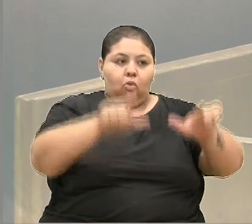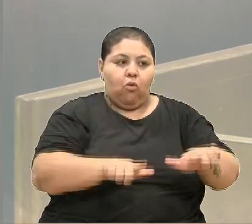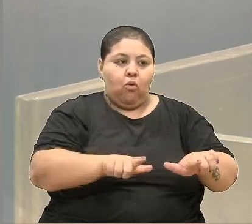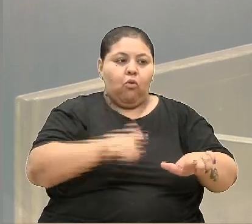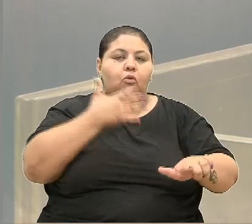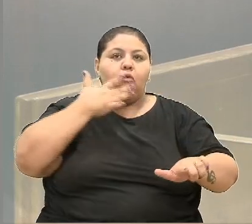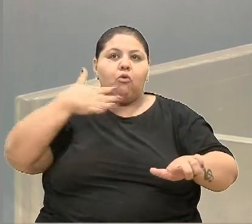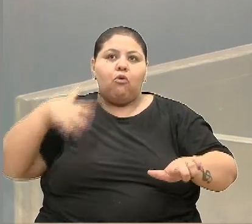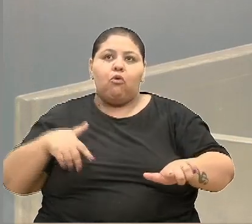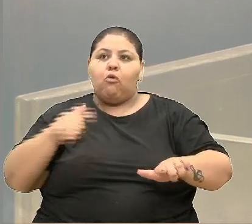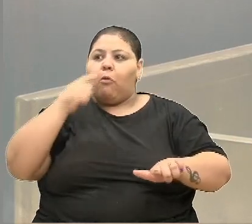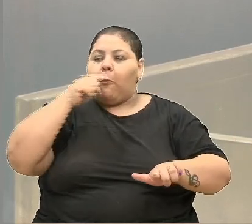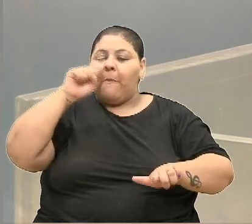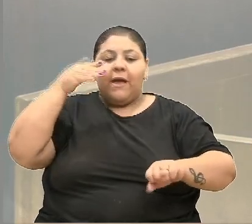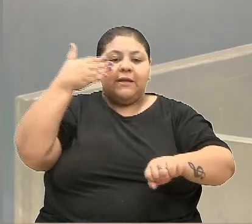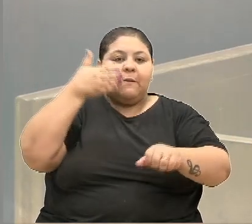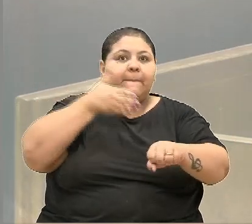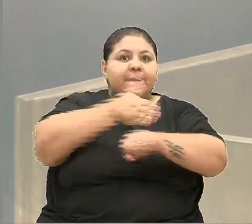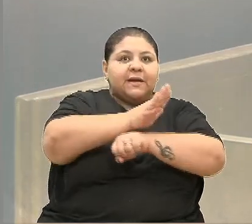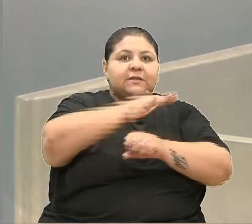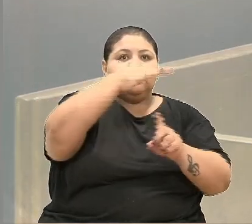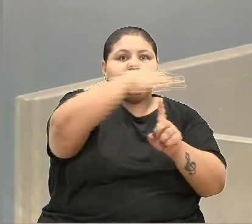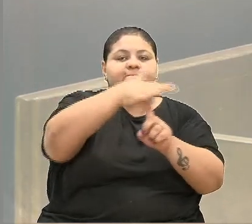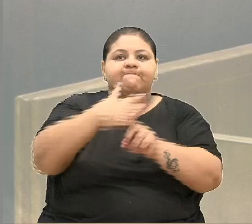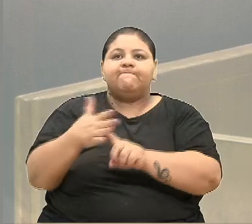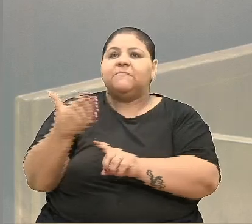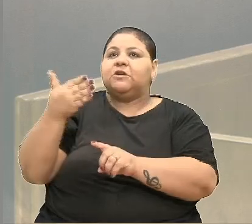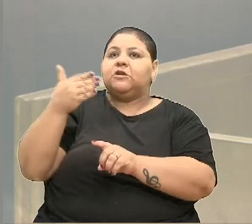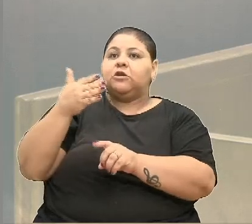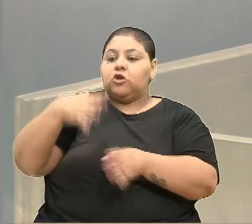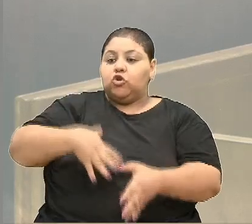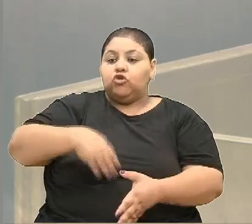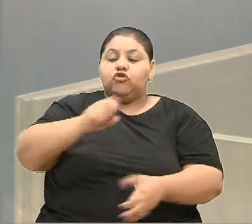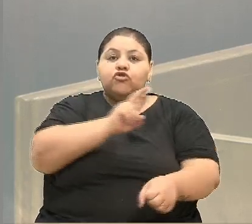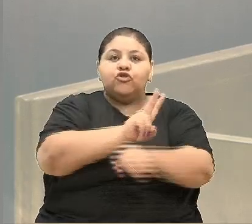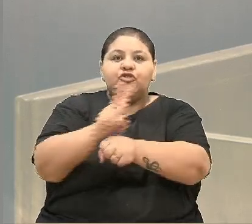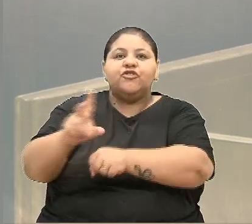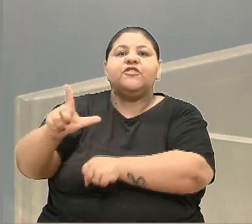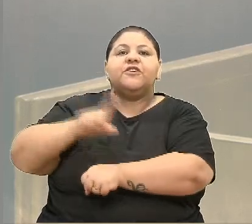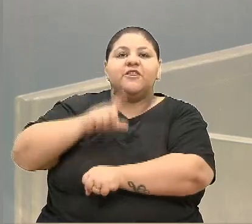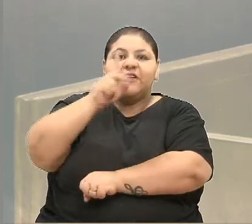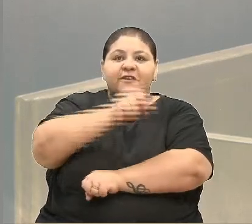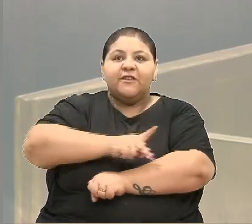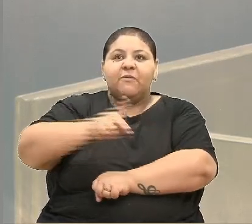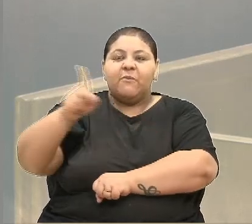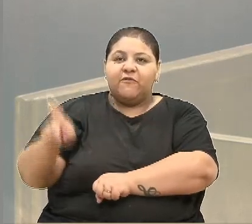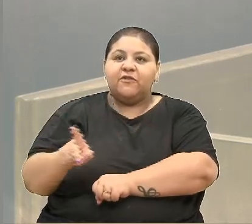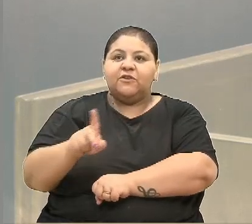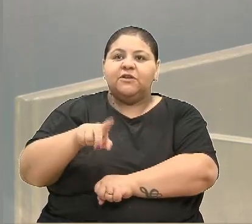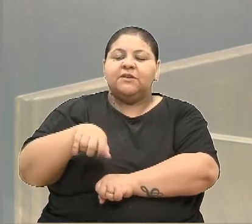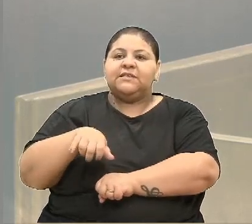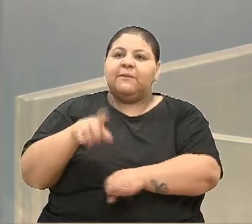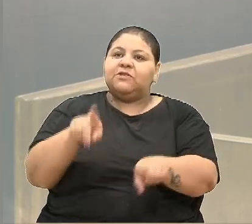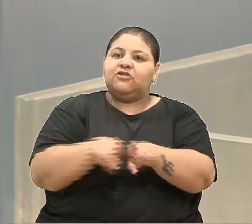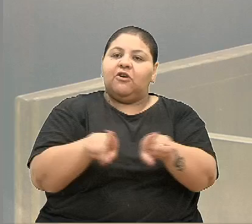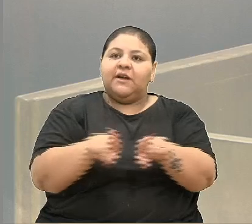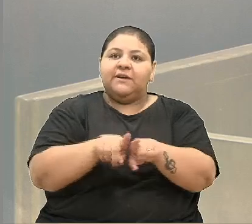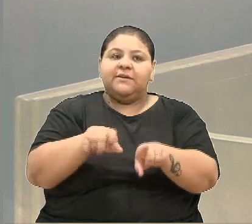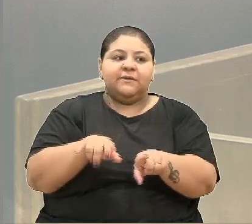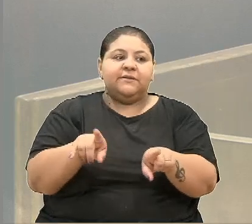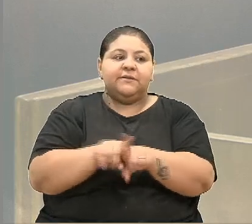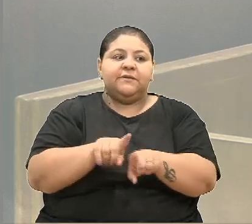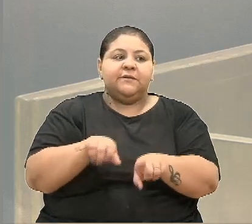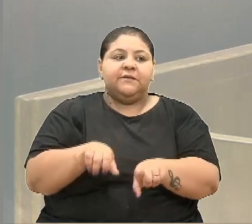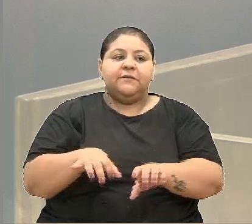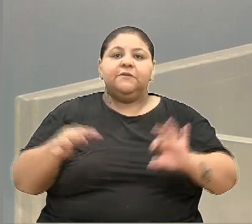feira, participar do evento, e os filhos vão ser cuidados. Até vai ter uma professora de yoga, dando yoga Kids para as